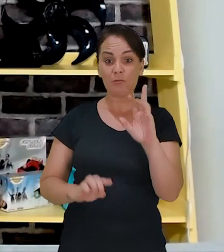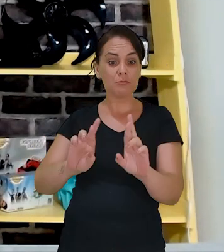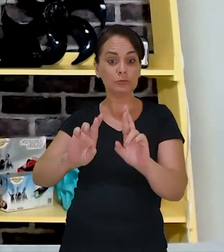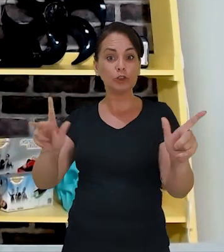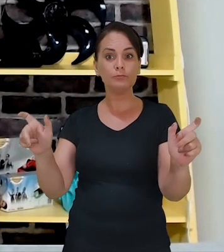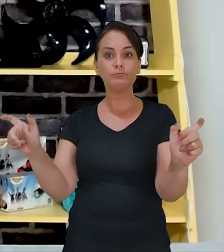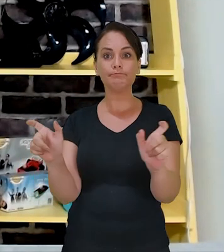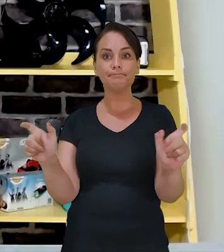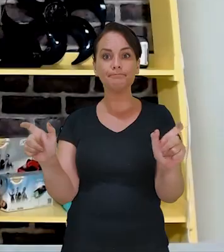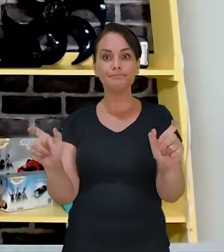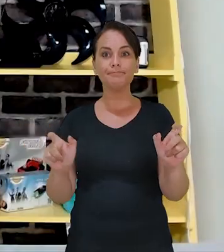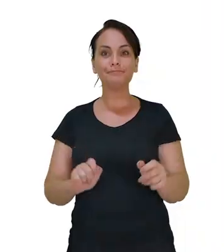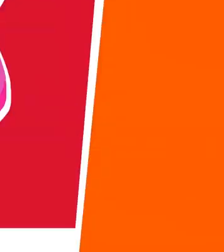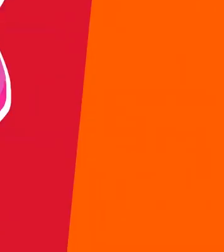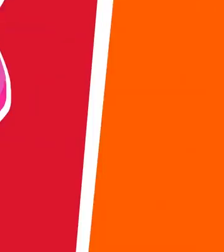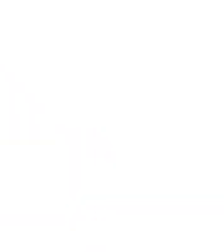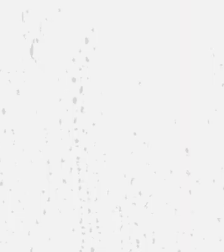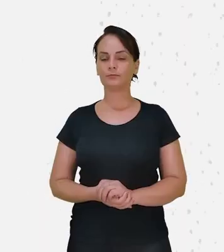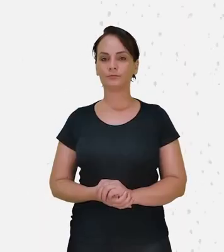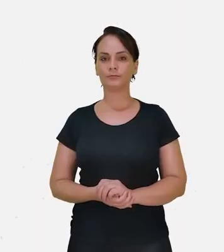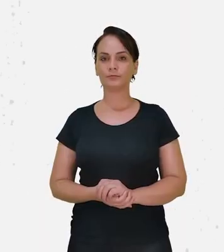que essas coisas são diferentes?